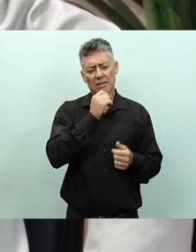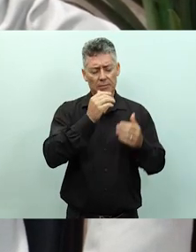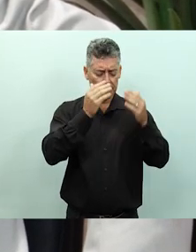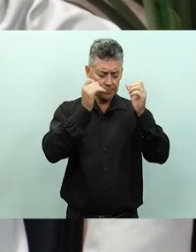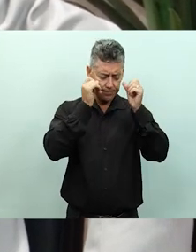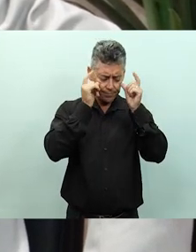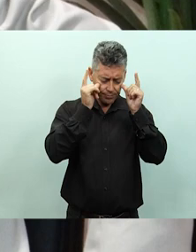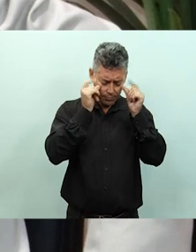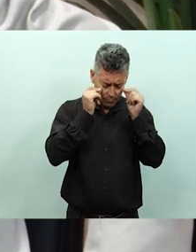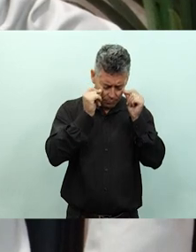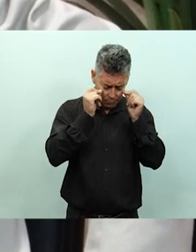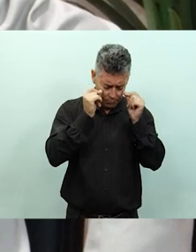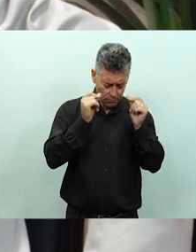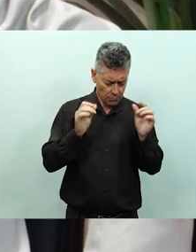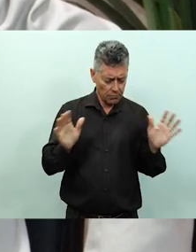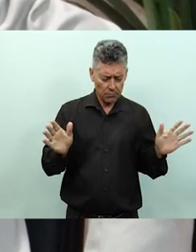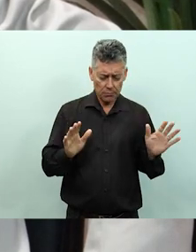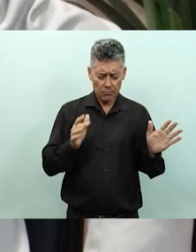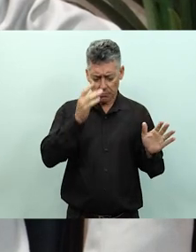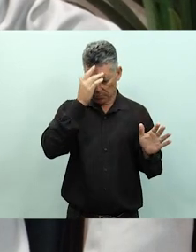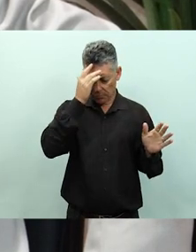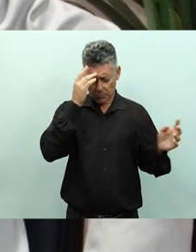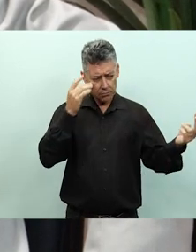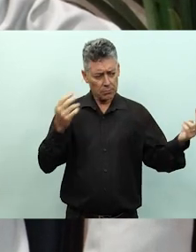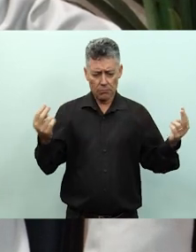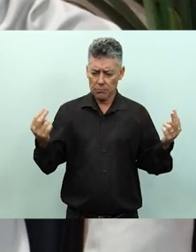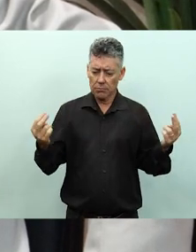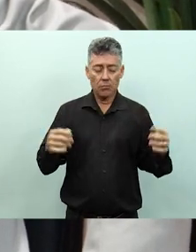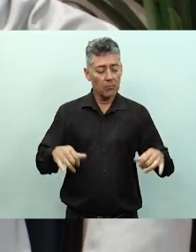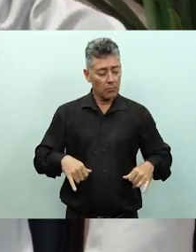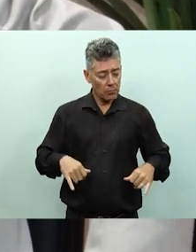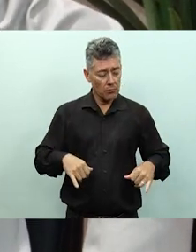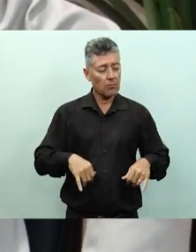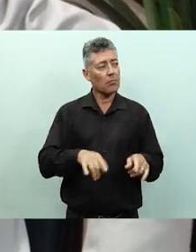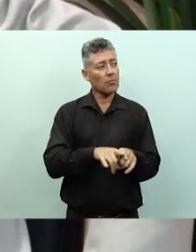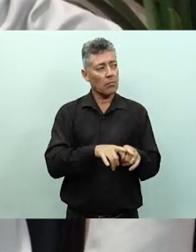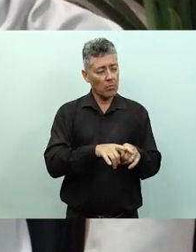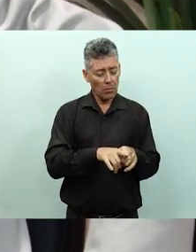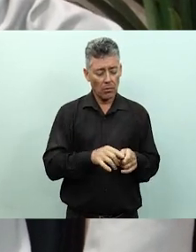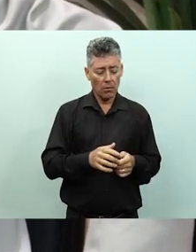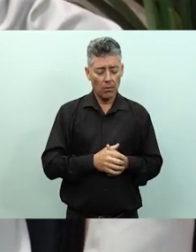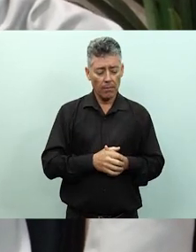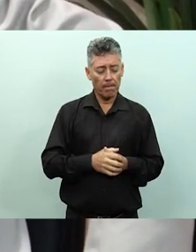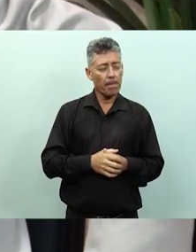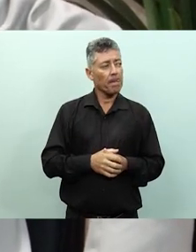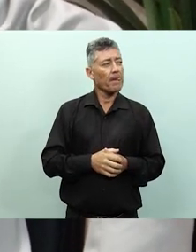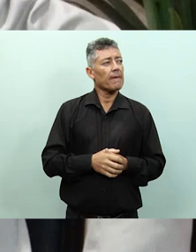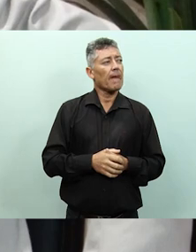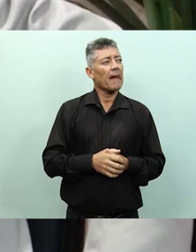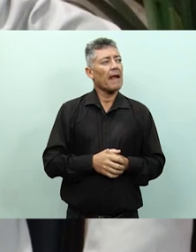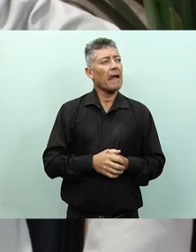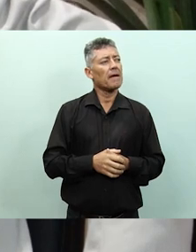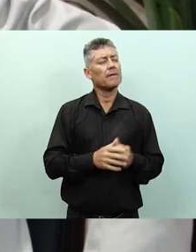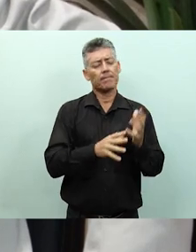não abria guarda para ninguém, pelo sofrimento que ela já tinha